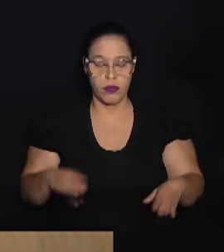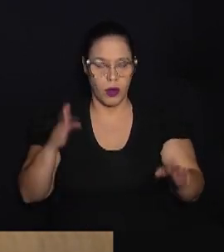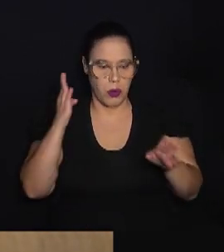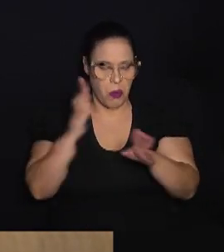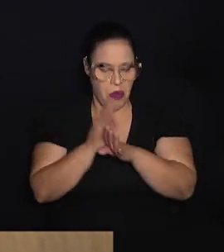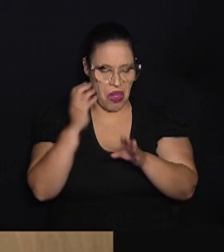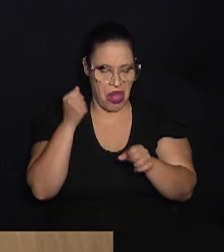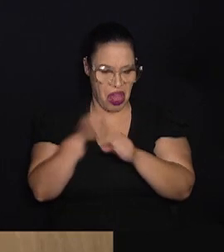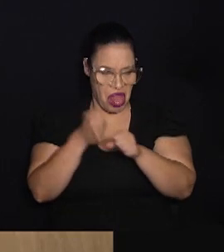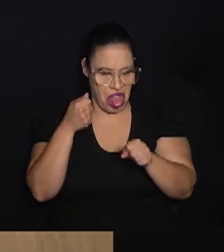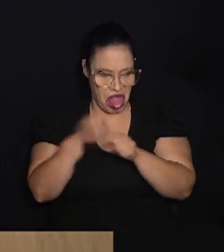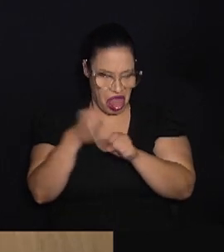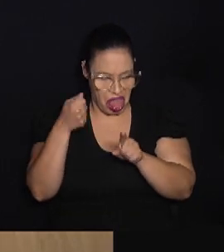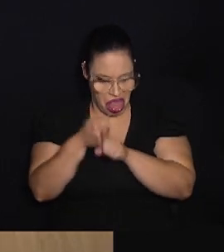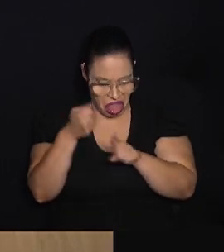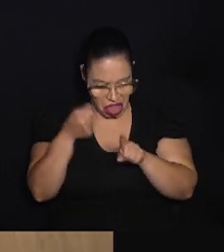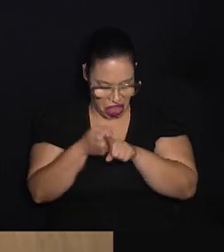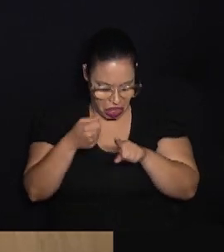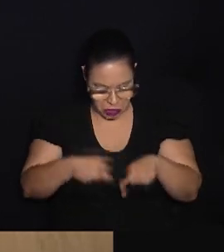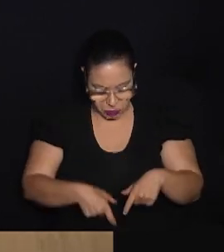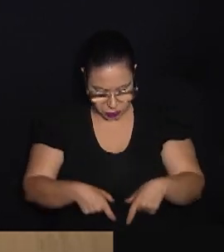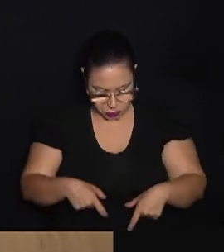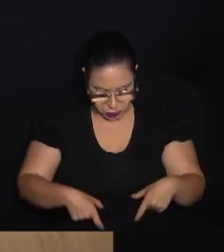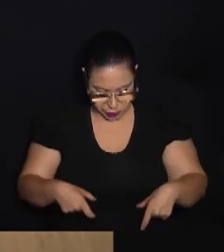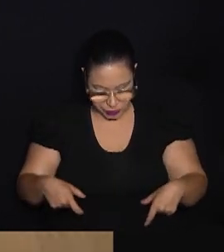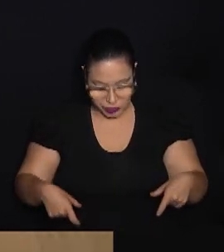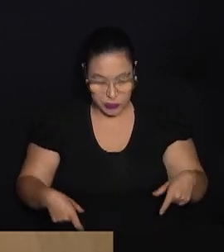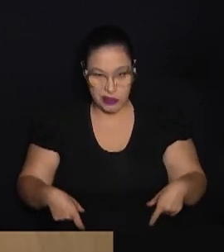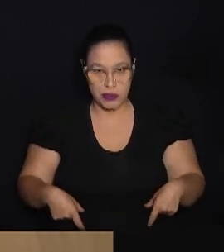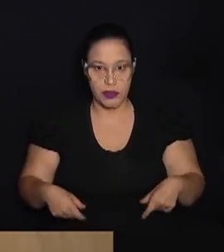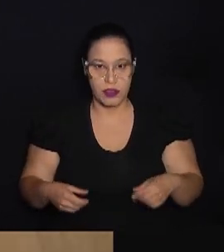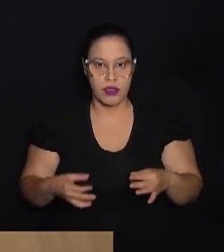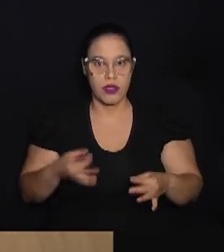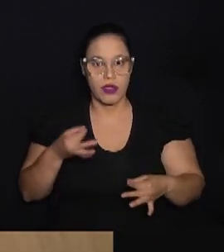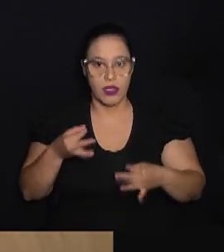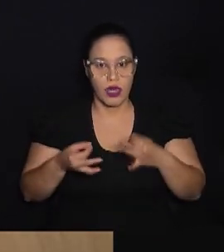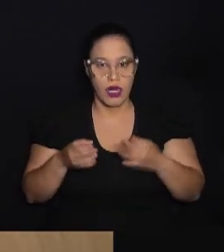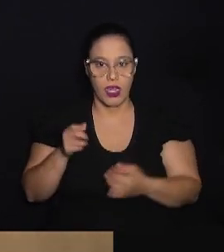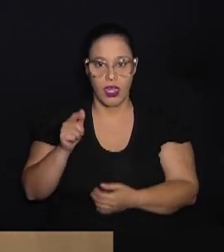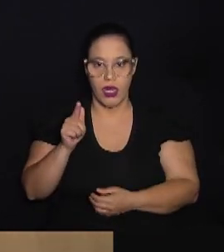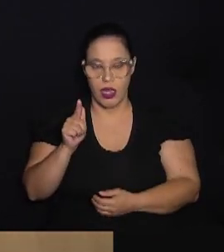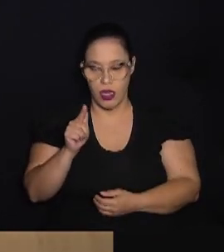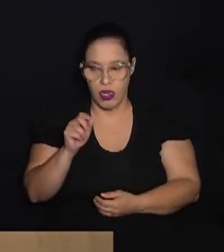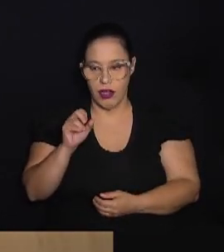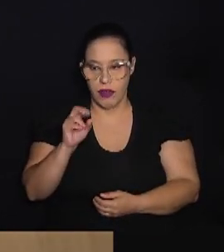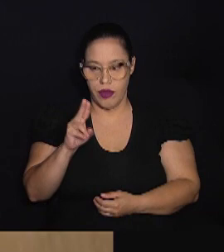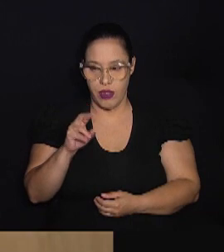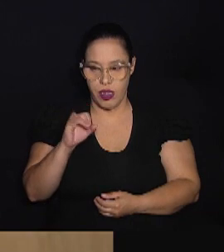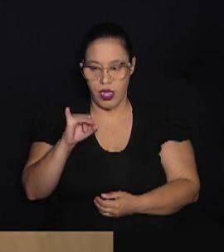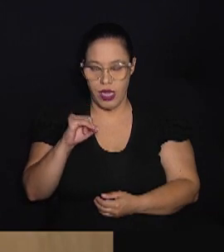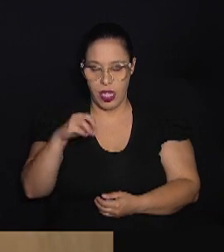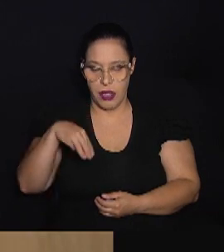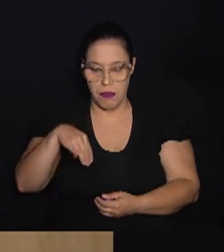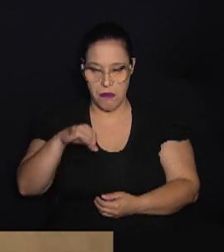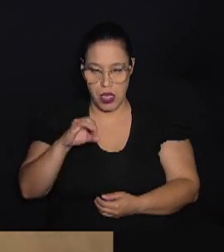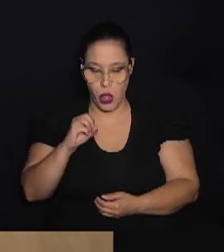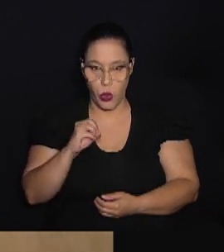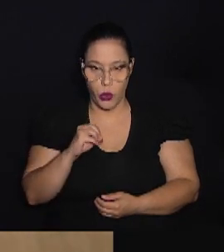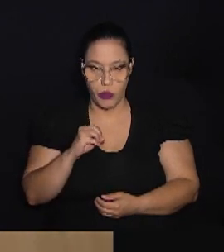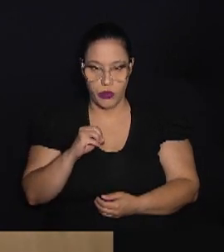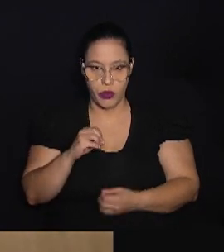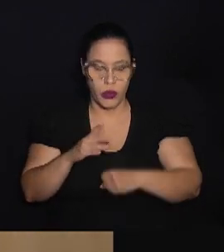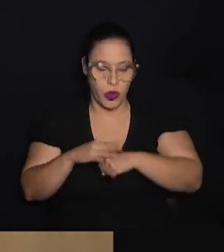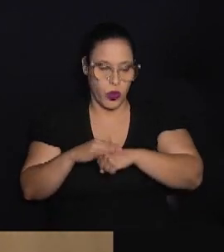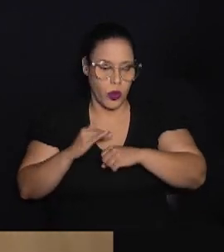células que podem estar nessa região. E muitas vezes complementa também com a quimioterapia, que todo mundo já conhece. Quando a doença é